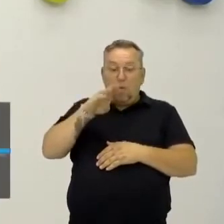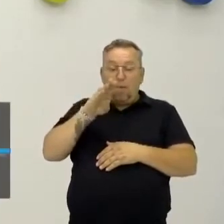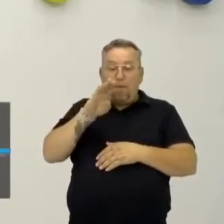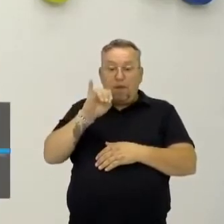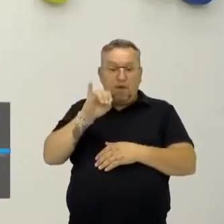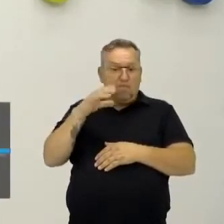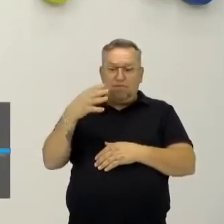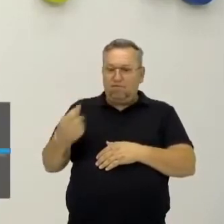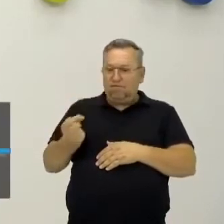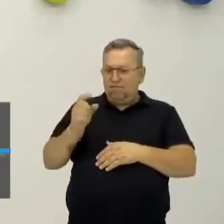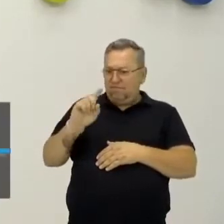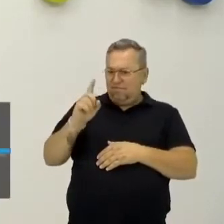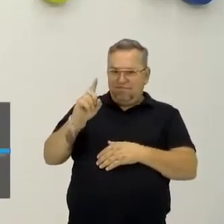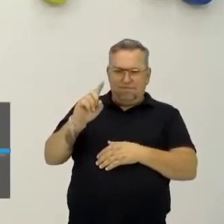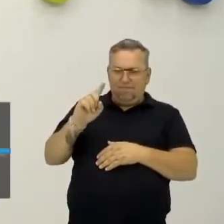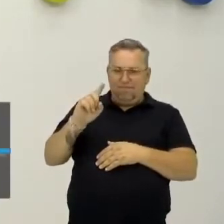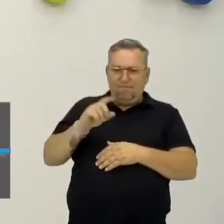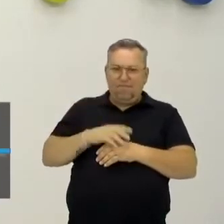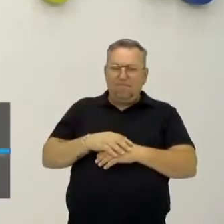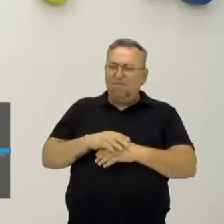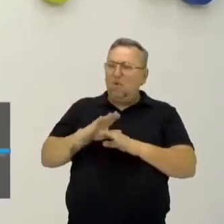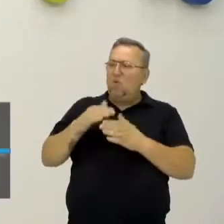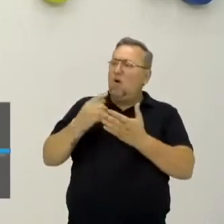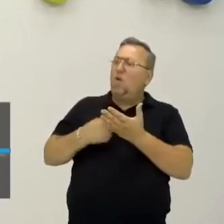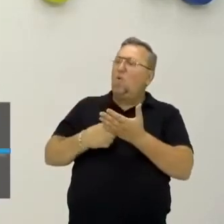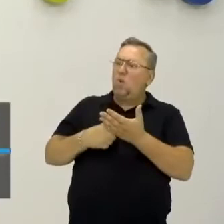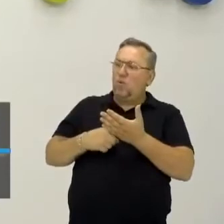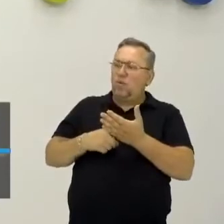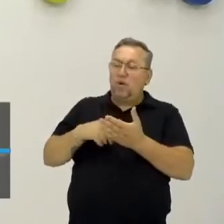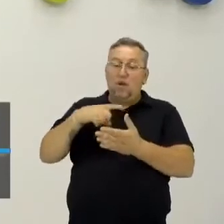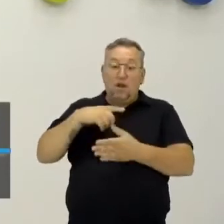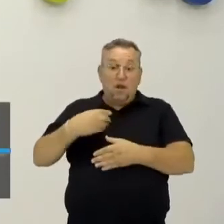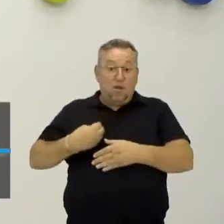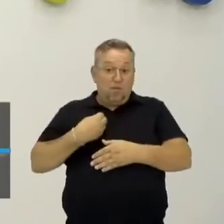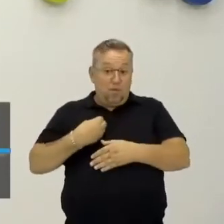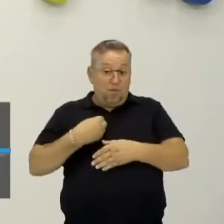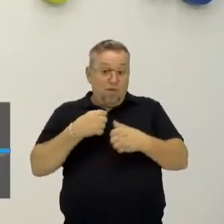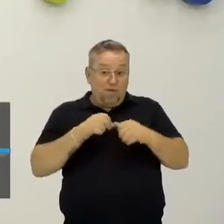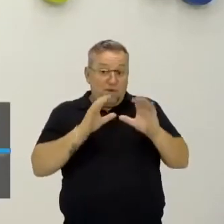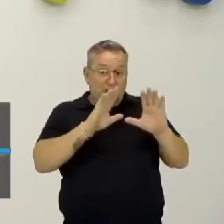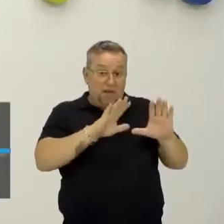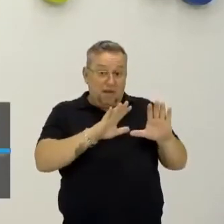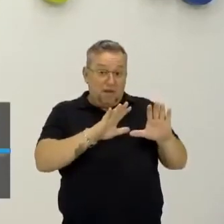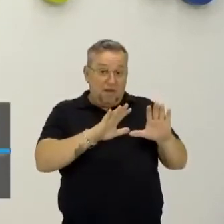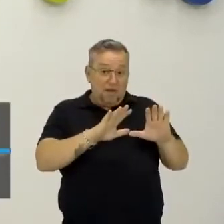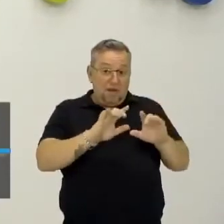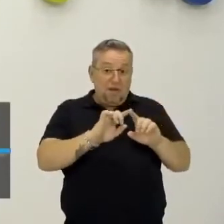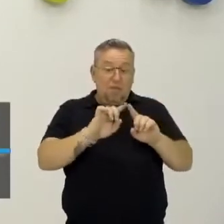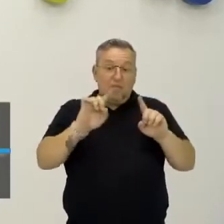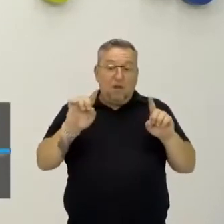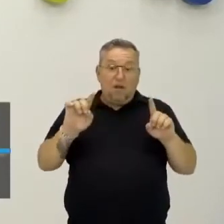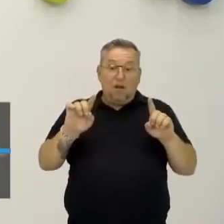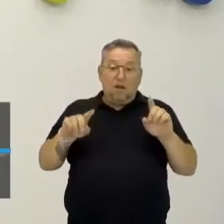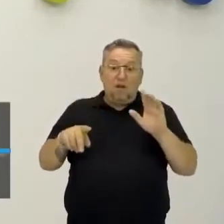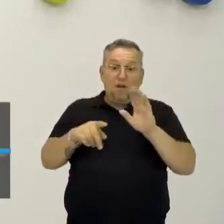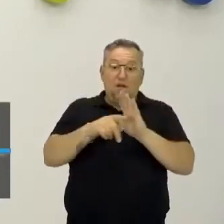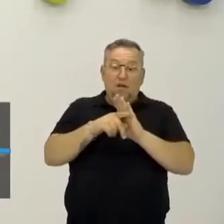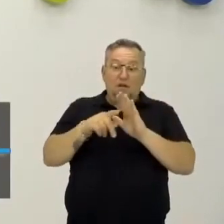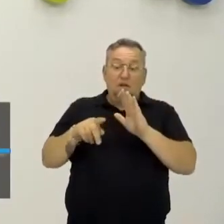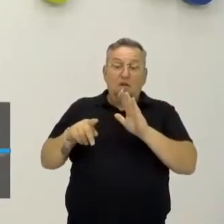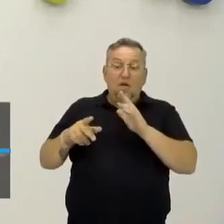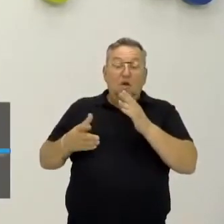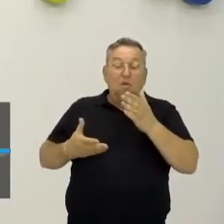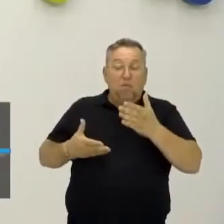porque qual que era o acordo? Quem mora em Palmares fica livre, mas torna-se súdito